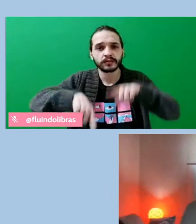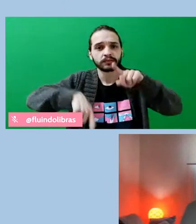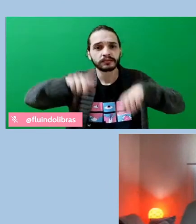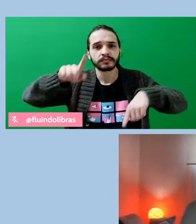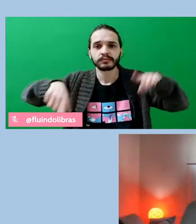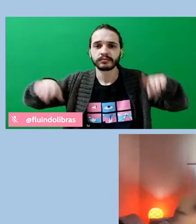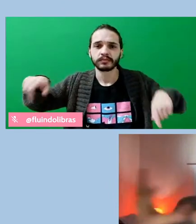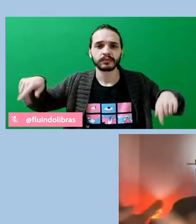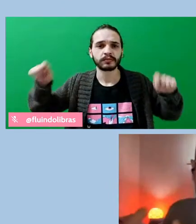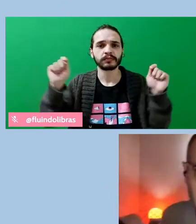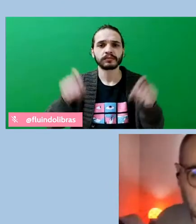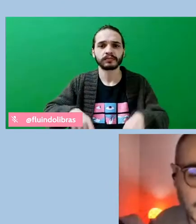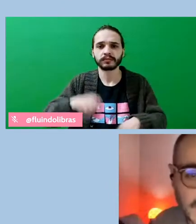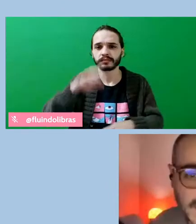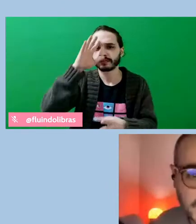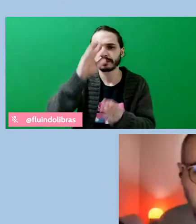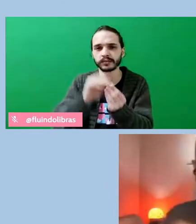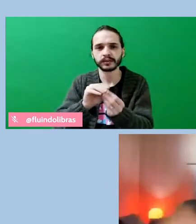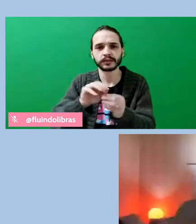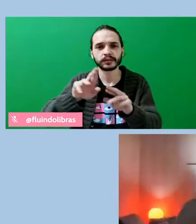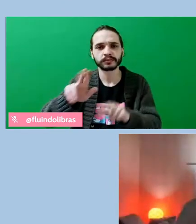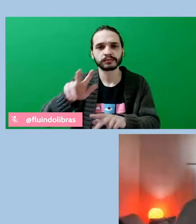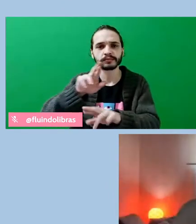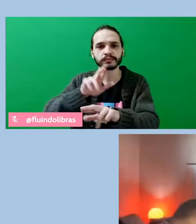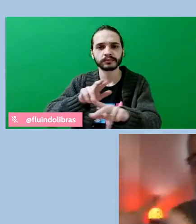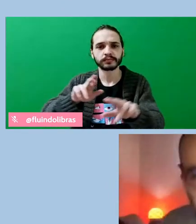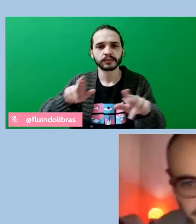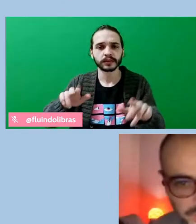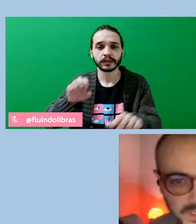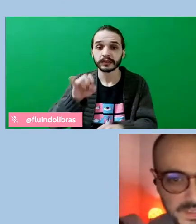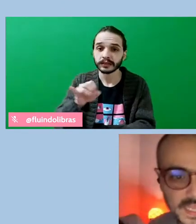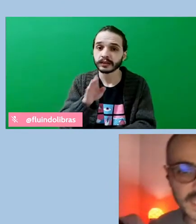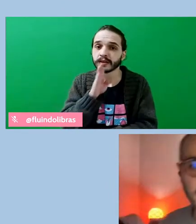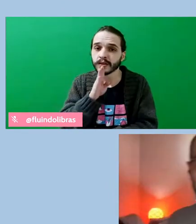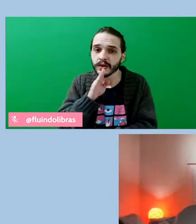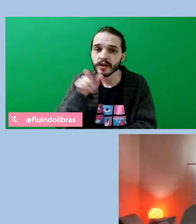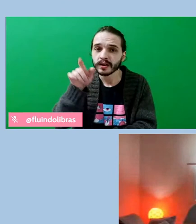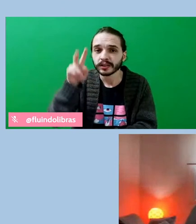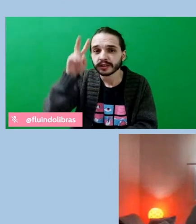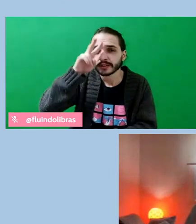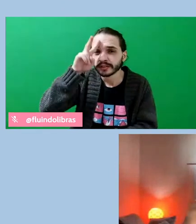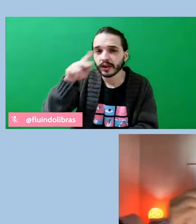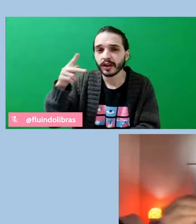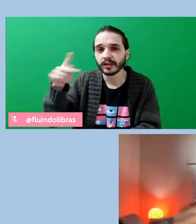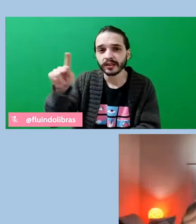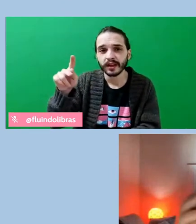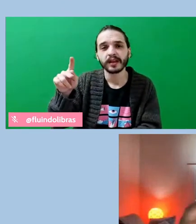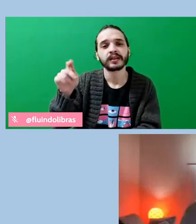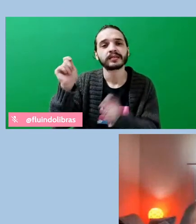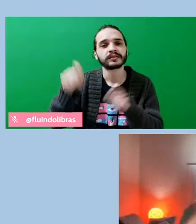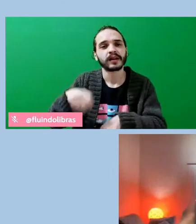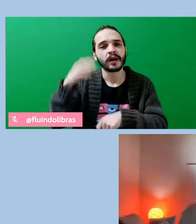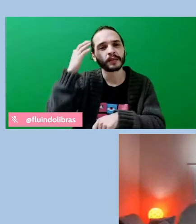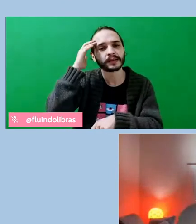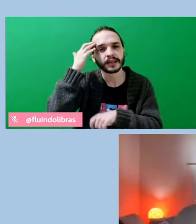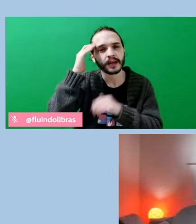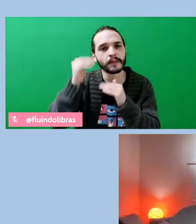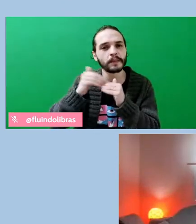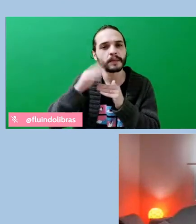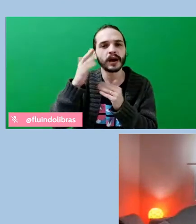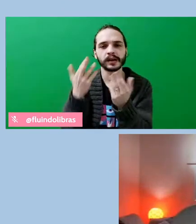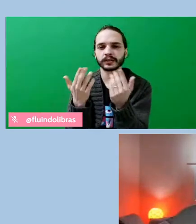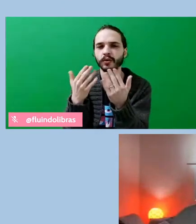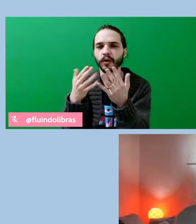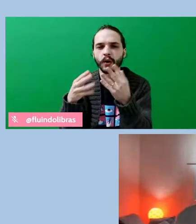lê diferente, dependendo do quanto se conhece a história da Liv e do Bergman, se vê de outra maneira. Então, assim, ele é um prisma, realmente,